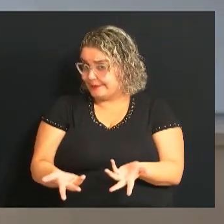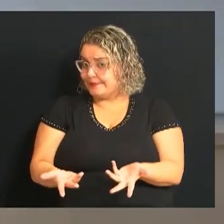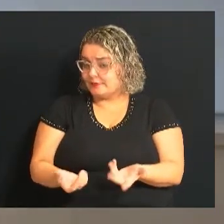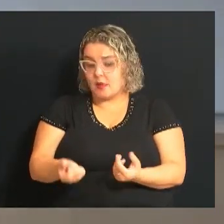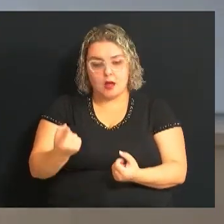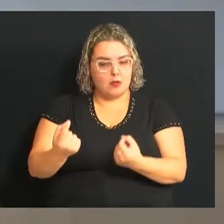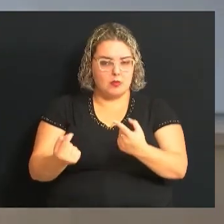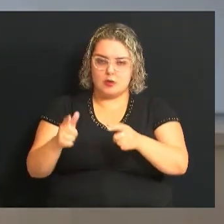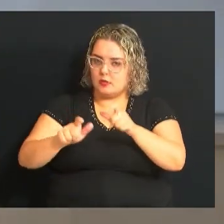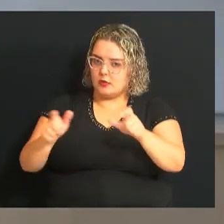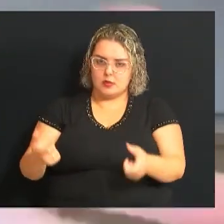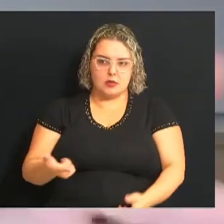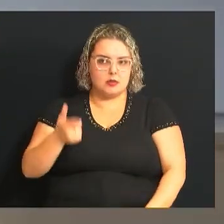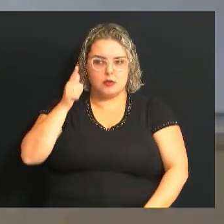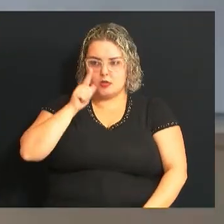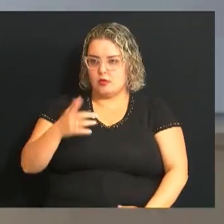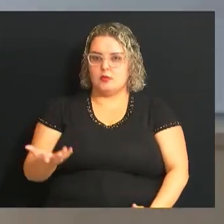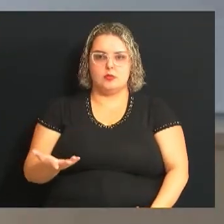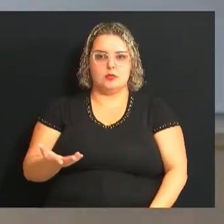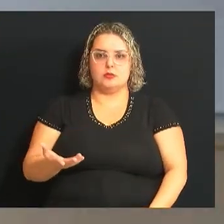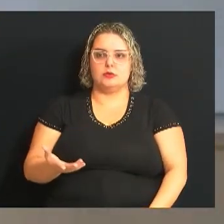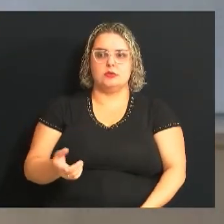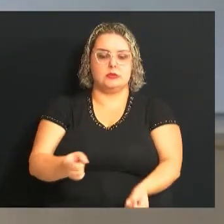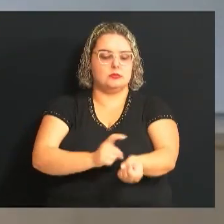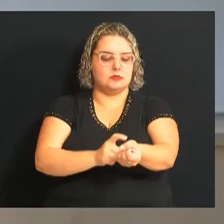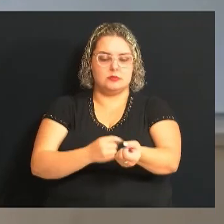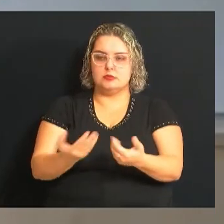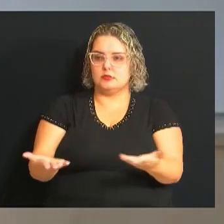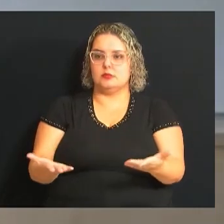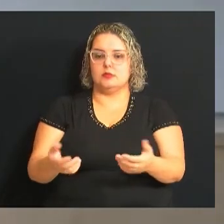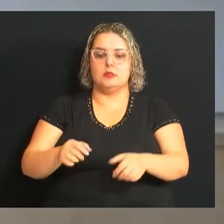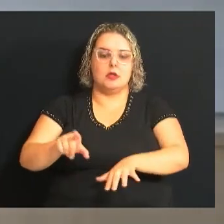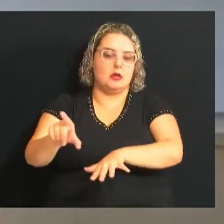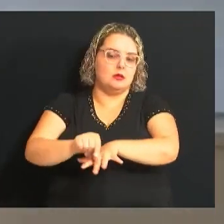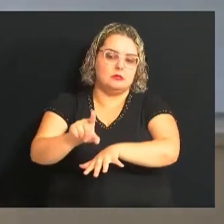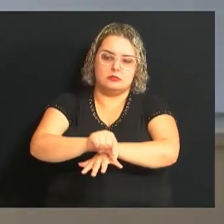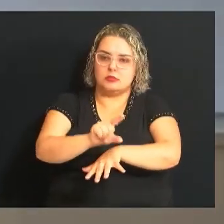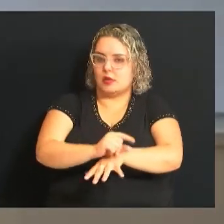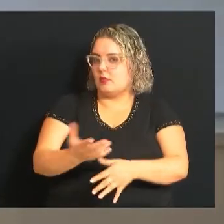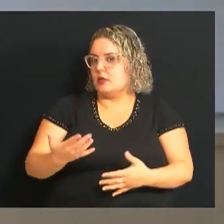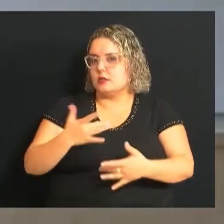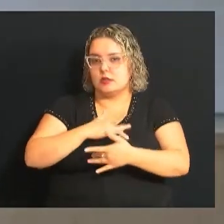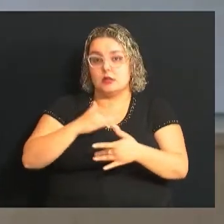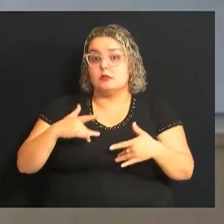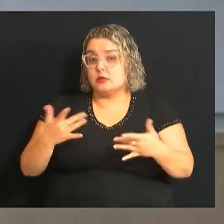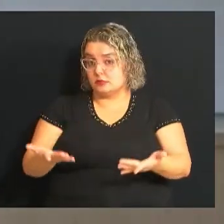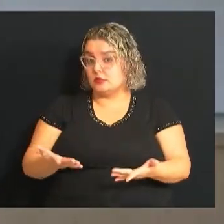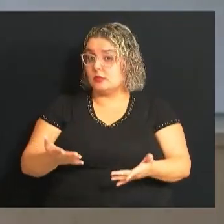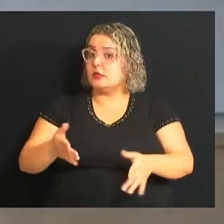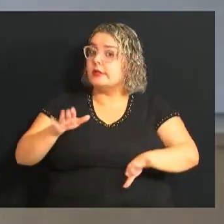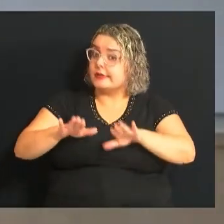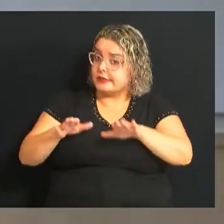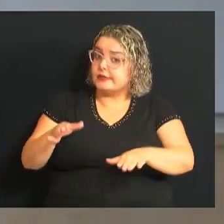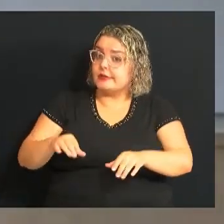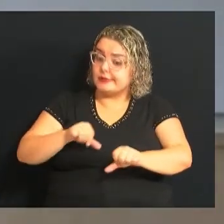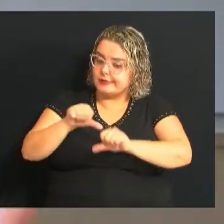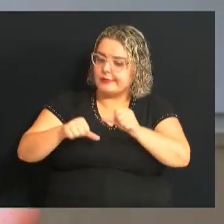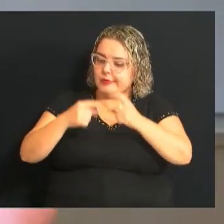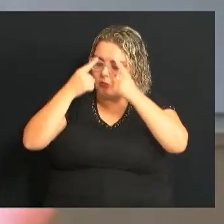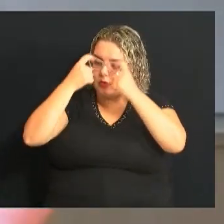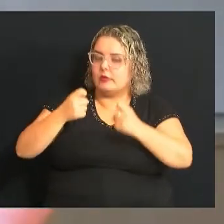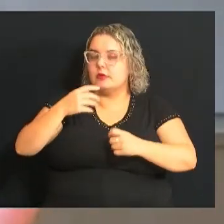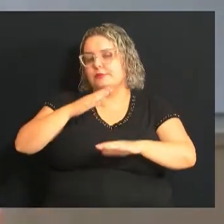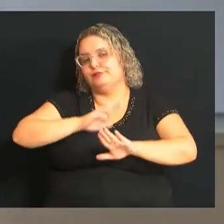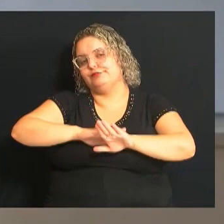cuidam ou não conseguem canalizar para meios saudáveis, vamos dizer assim, e se tornam até agressivas. Então, isso é uma questão